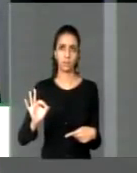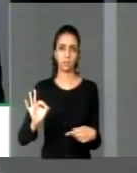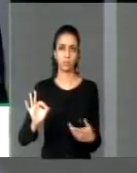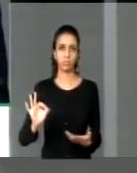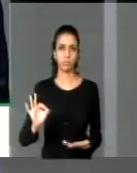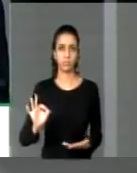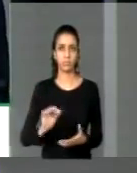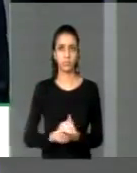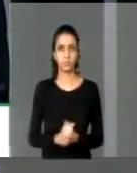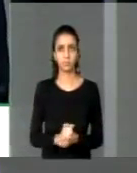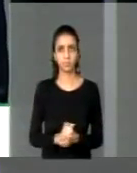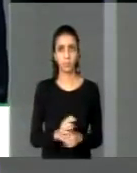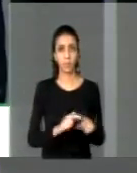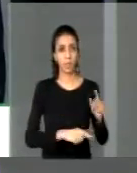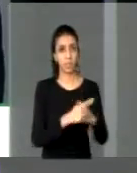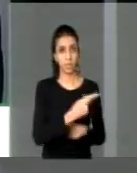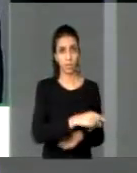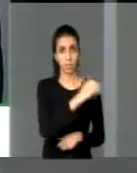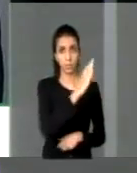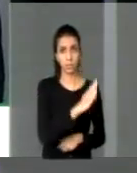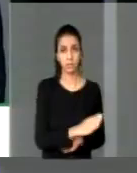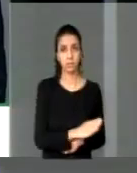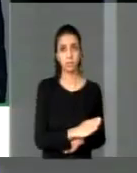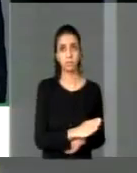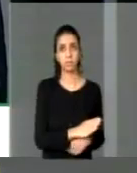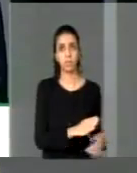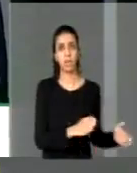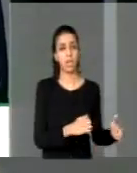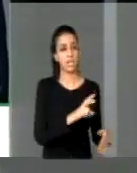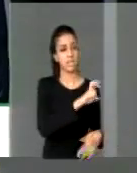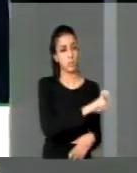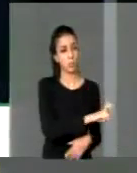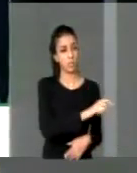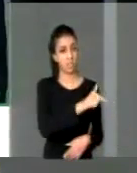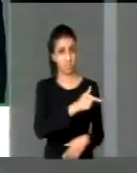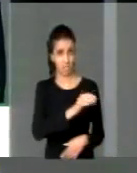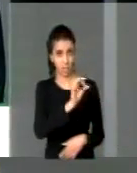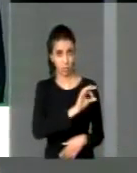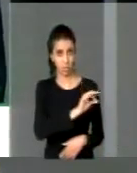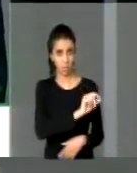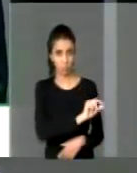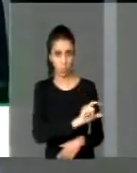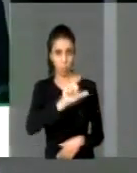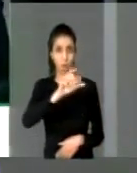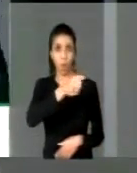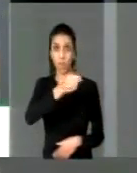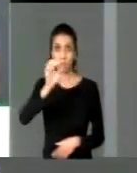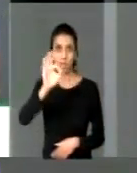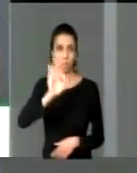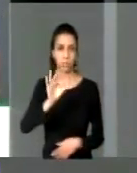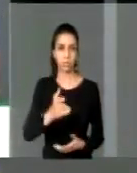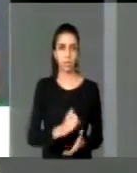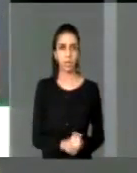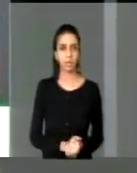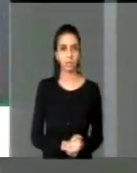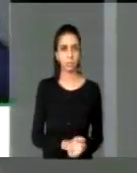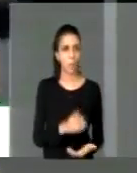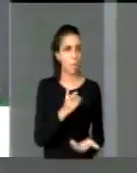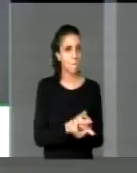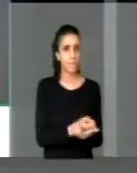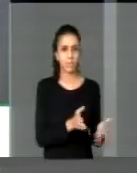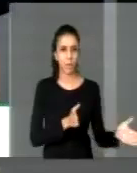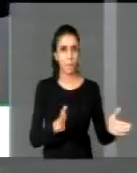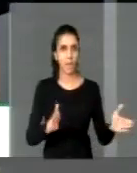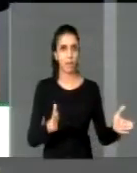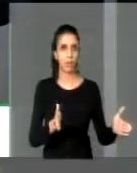o conteúdo local médio da etapa de desenvolvimento saiu de 57 e foi para 80, exatamente nesse período, onde se